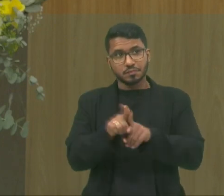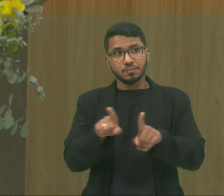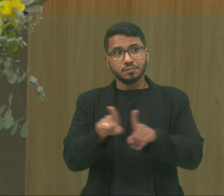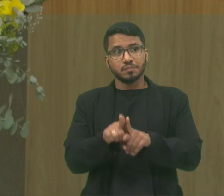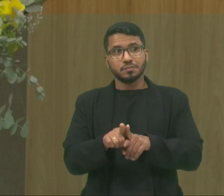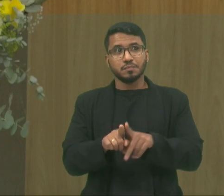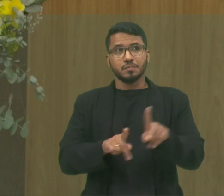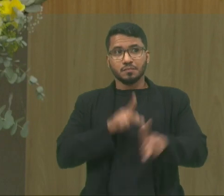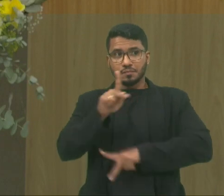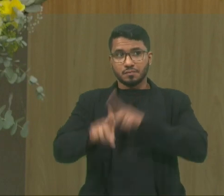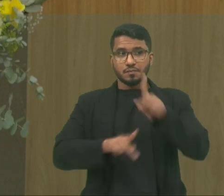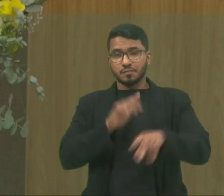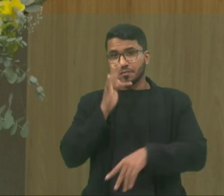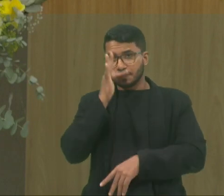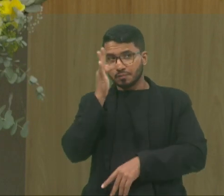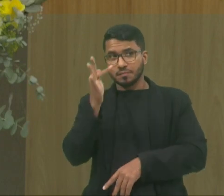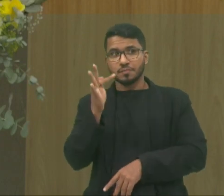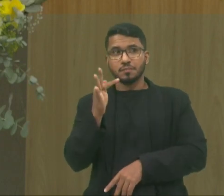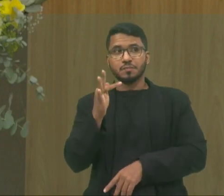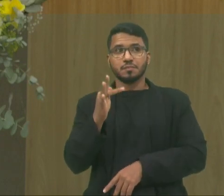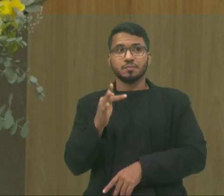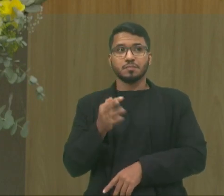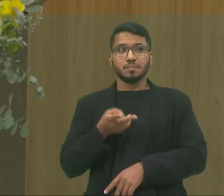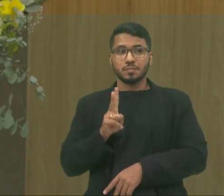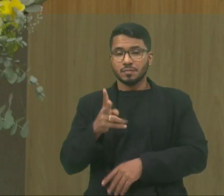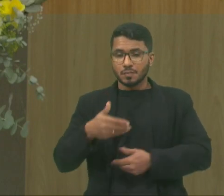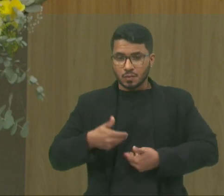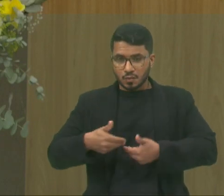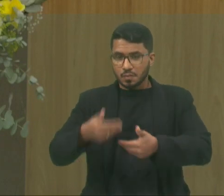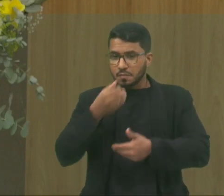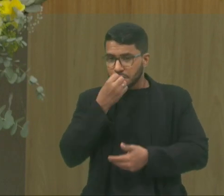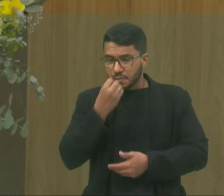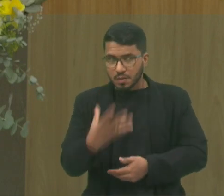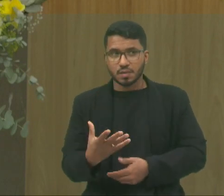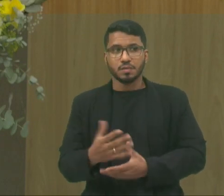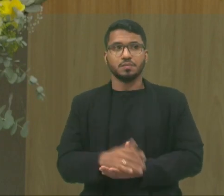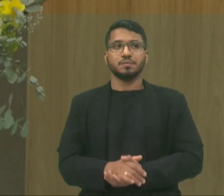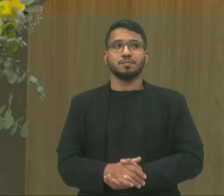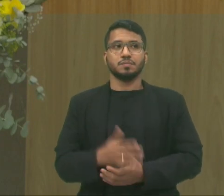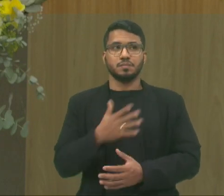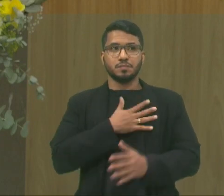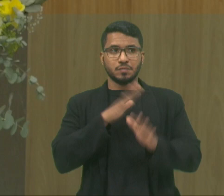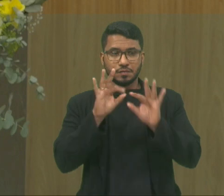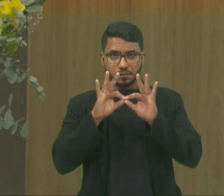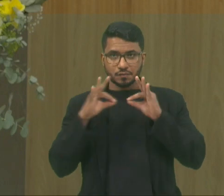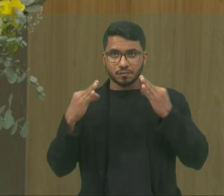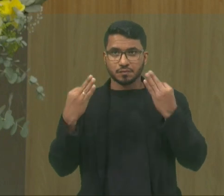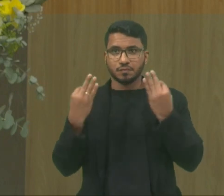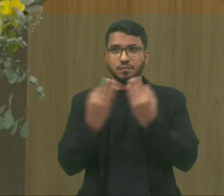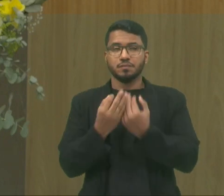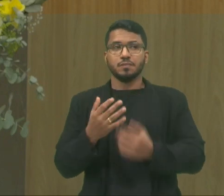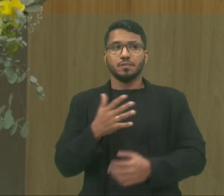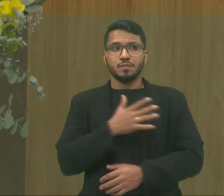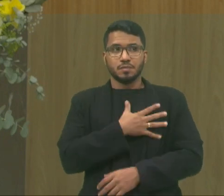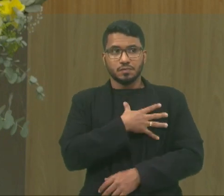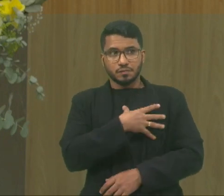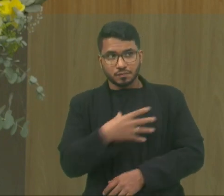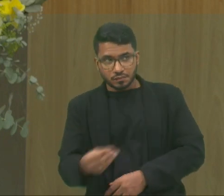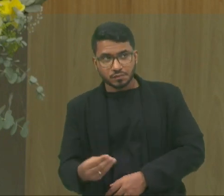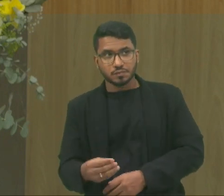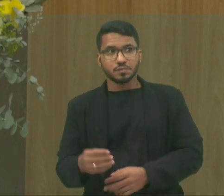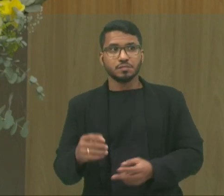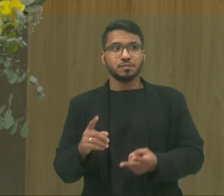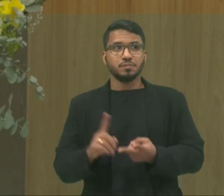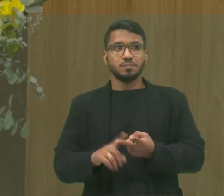povo florianense que vem me acolhendo esse tempo todo, a minha família, as minhas filhas,